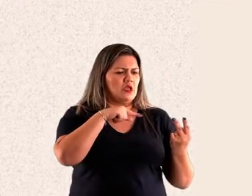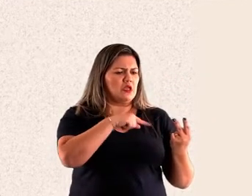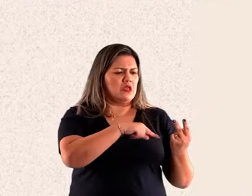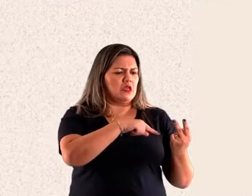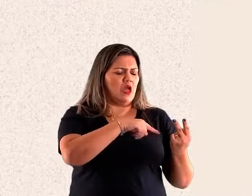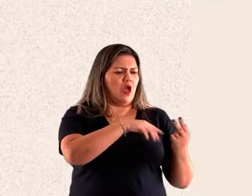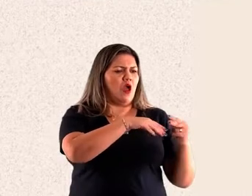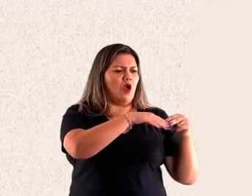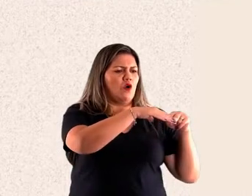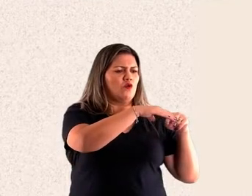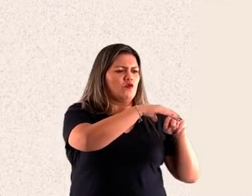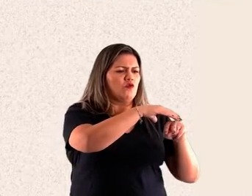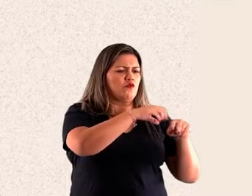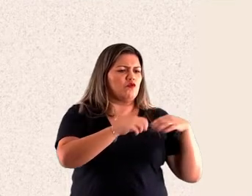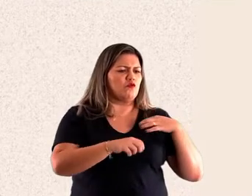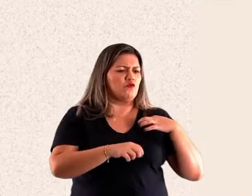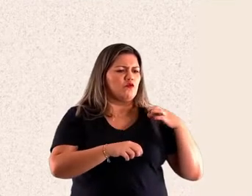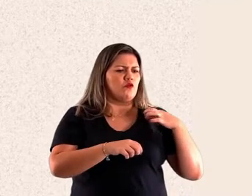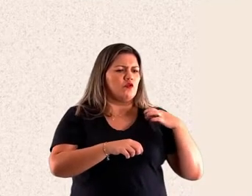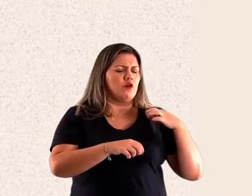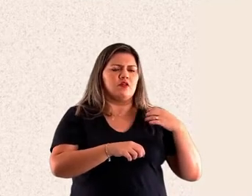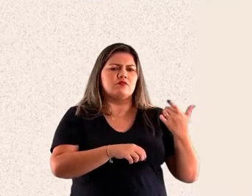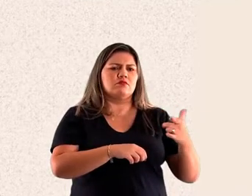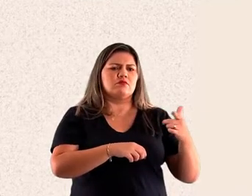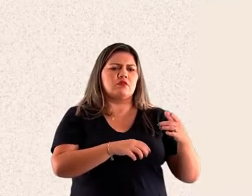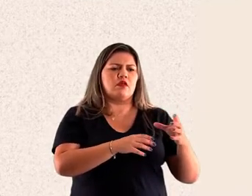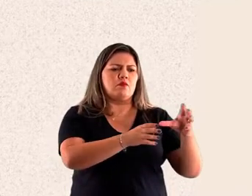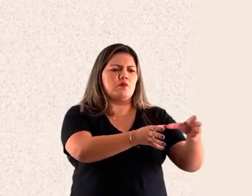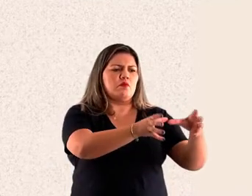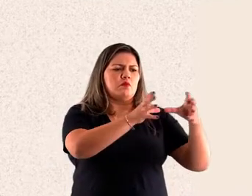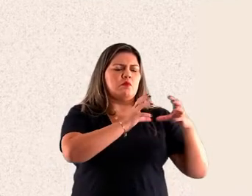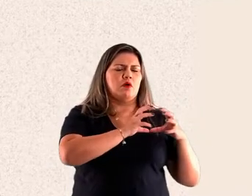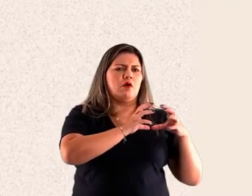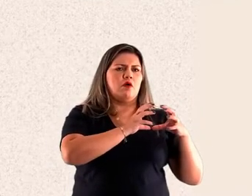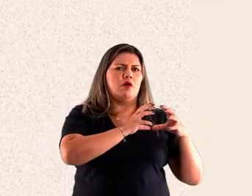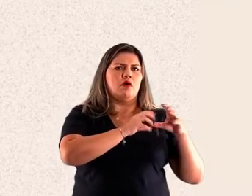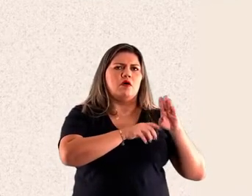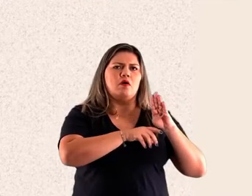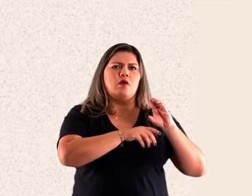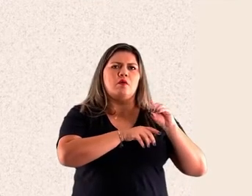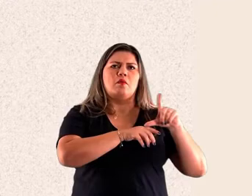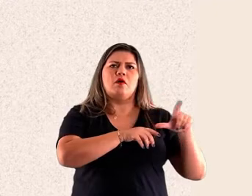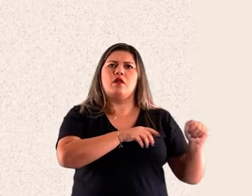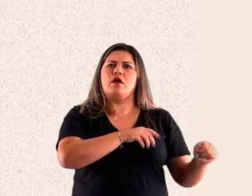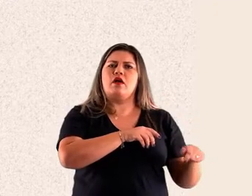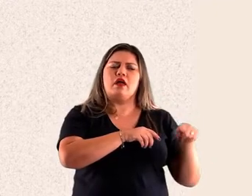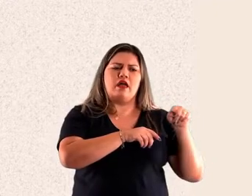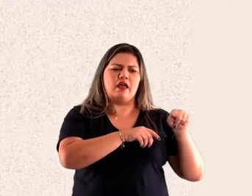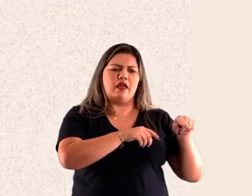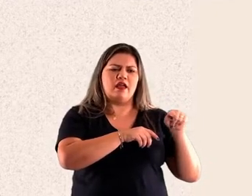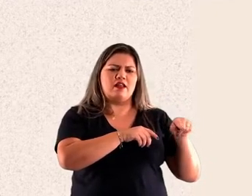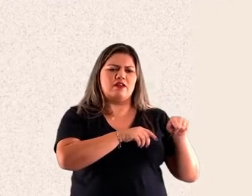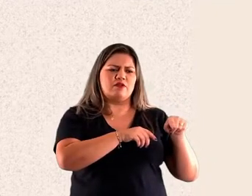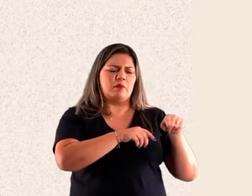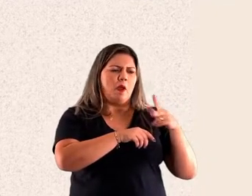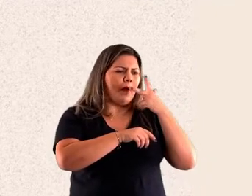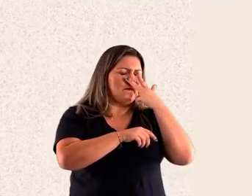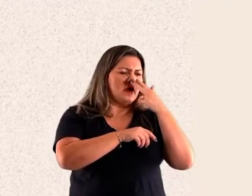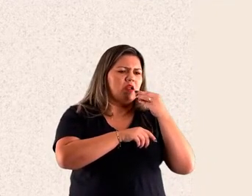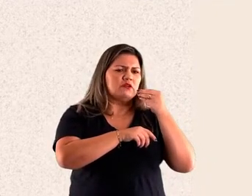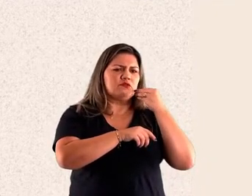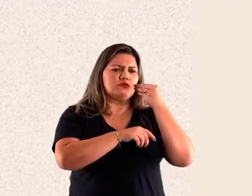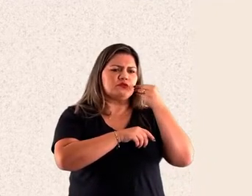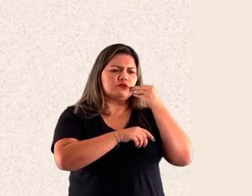Voluntário da pesquisa não recebe mais a bola e ele passa ali por uma experiência de rejeição